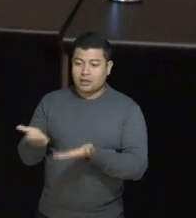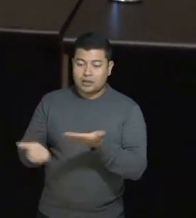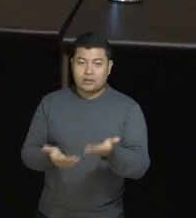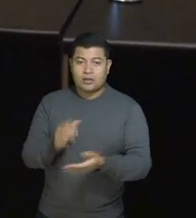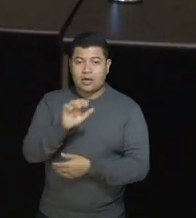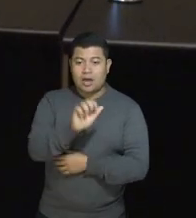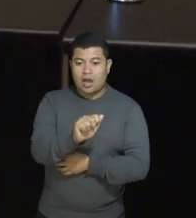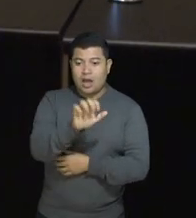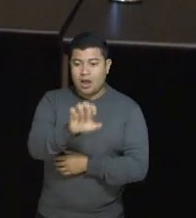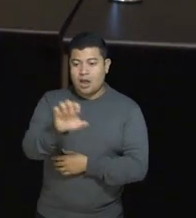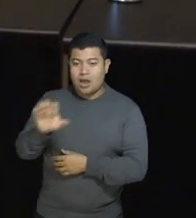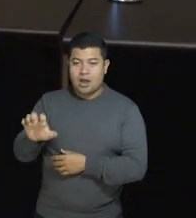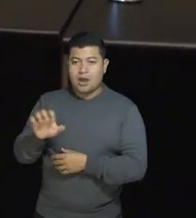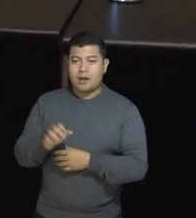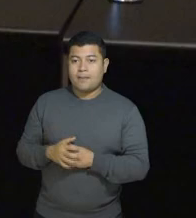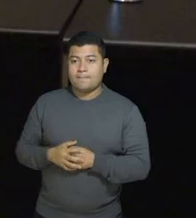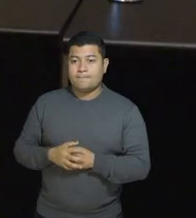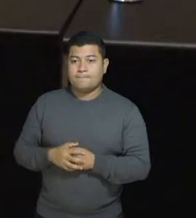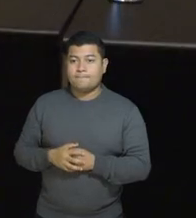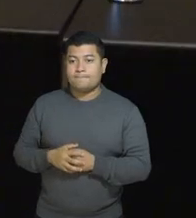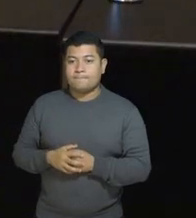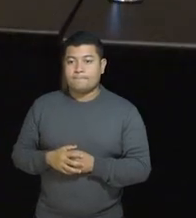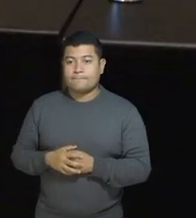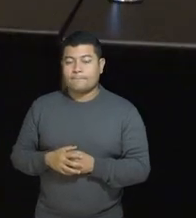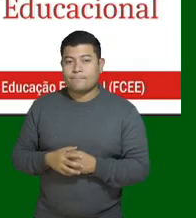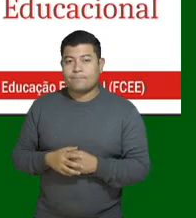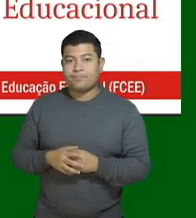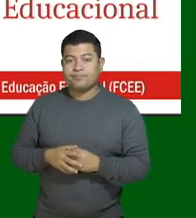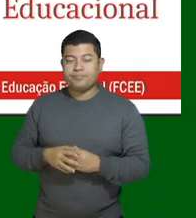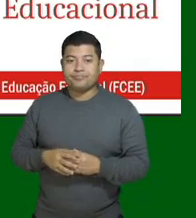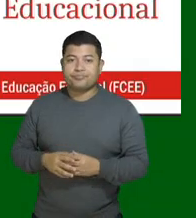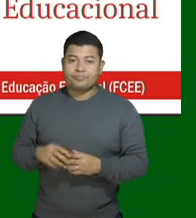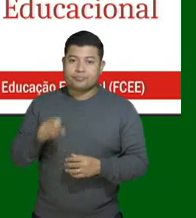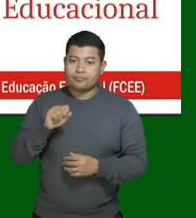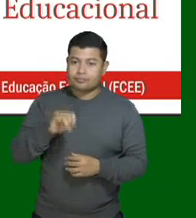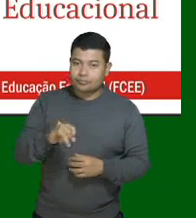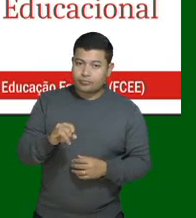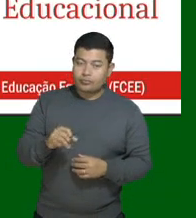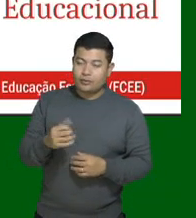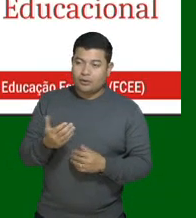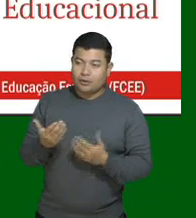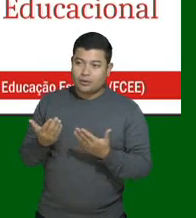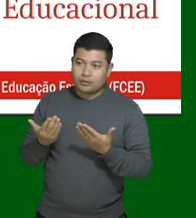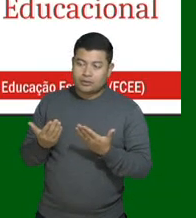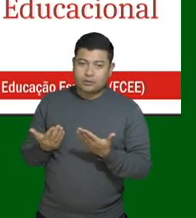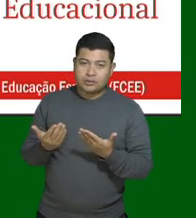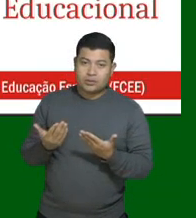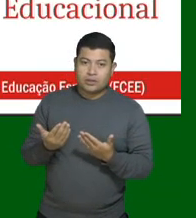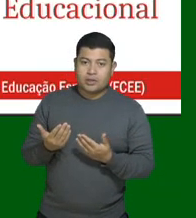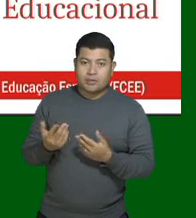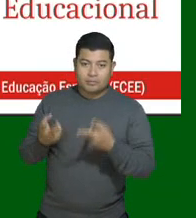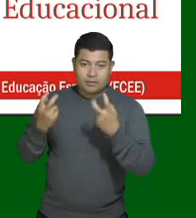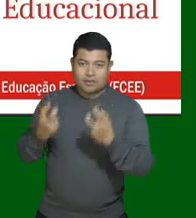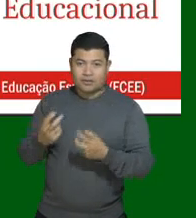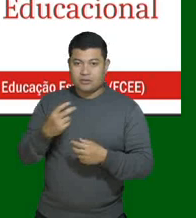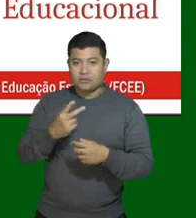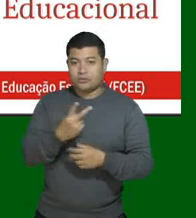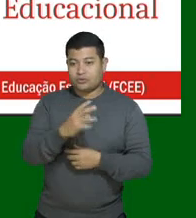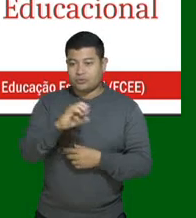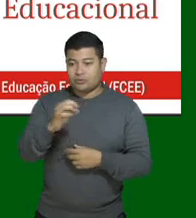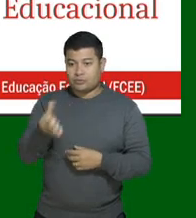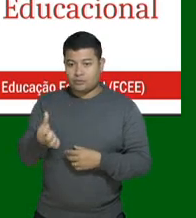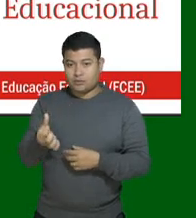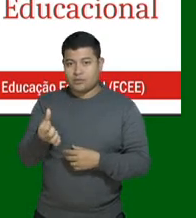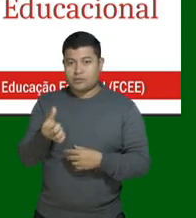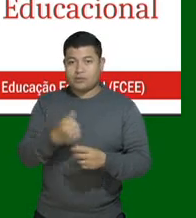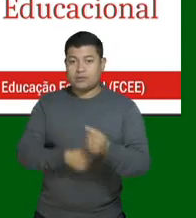educacional especializado. Se vocês verem, em 2006 para 2008,